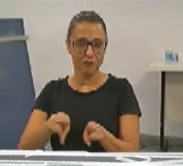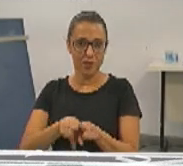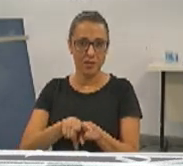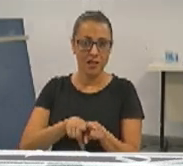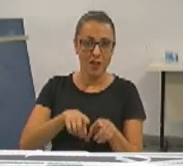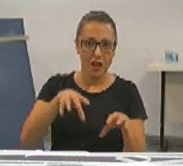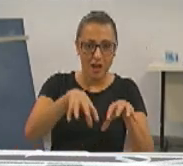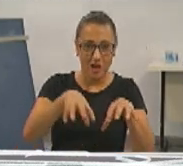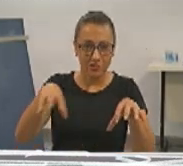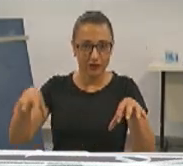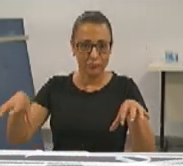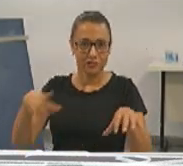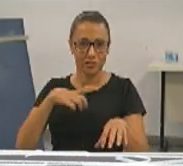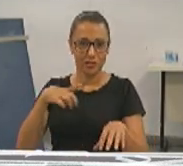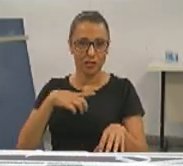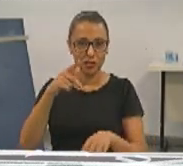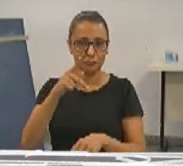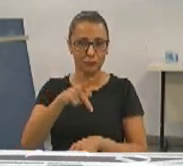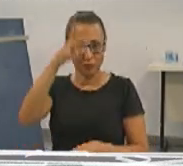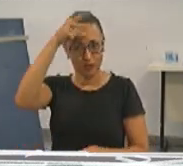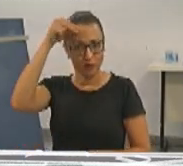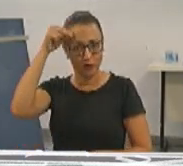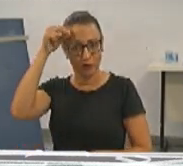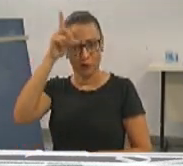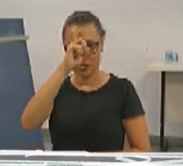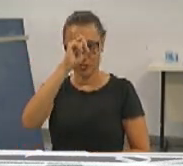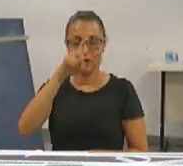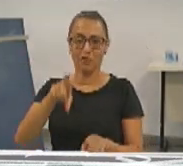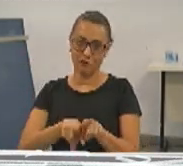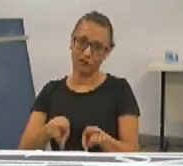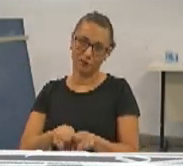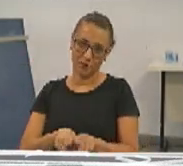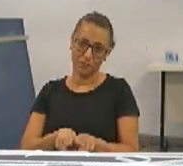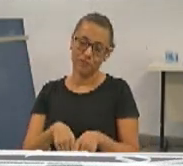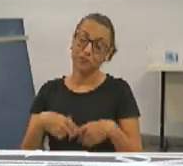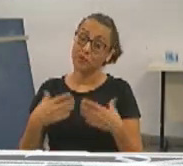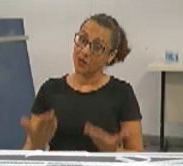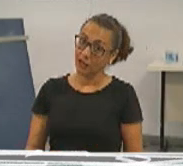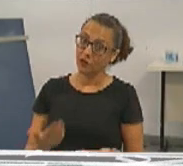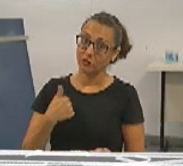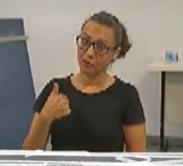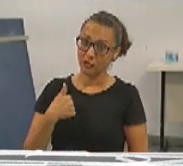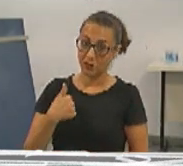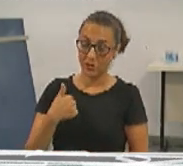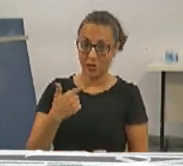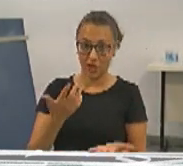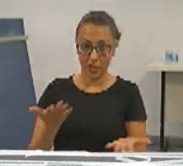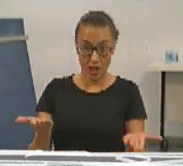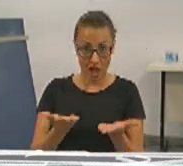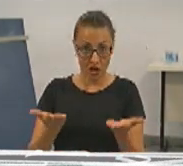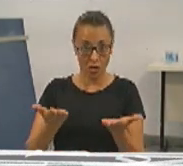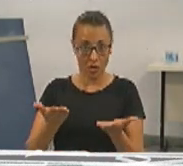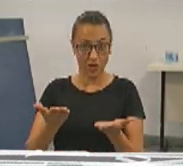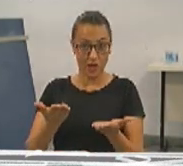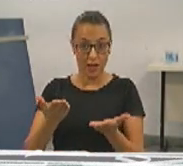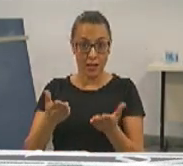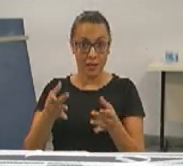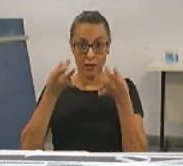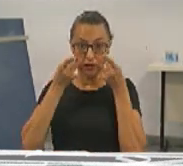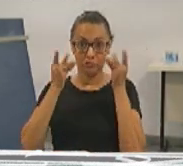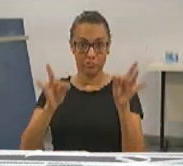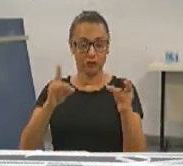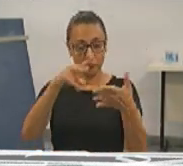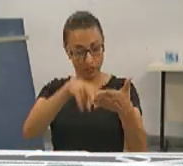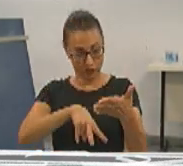e infraestrutura hospitalar. Por isso, em relação a um pronunciamento, que eu acho que é uma questão mais formal, farei a